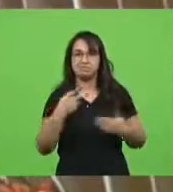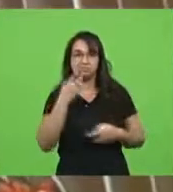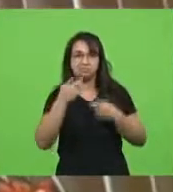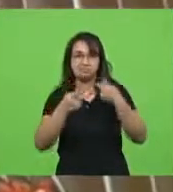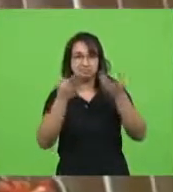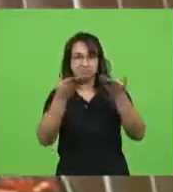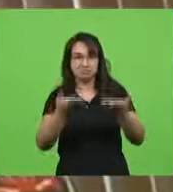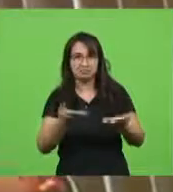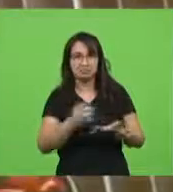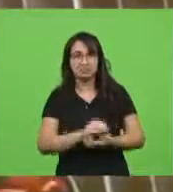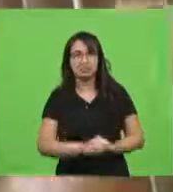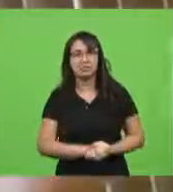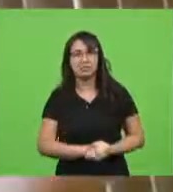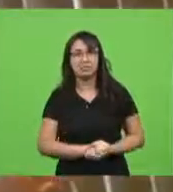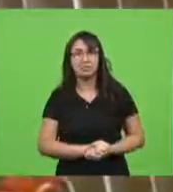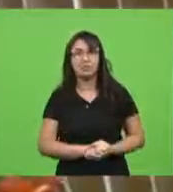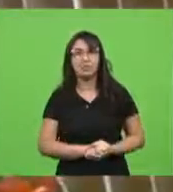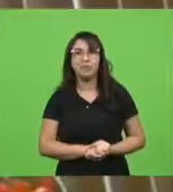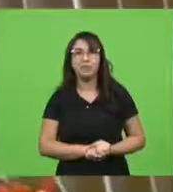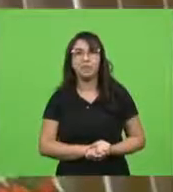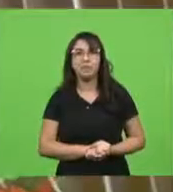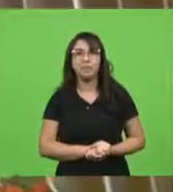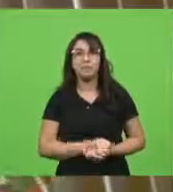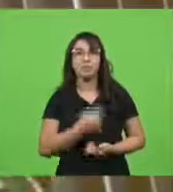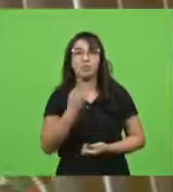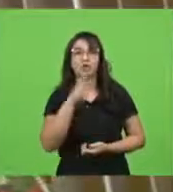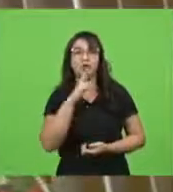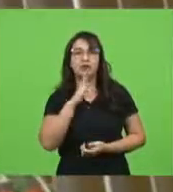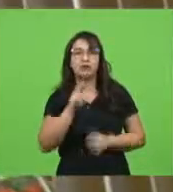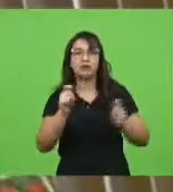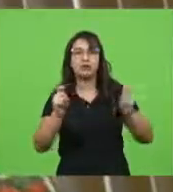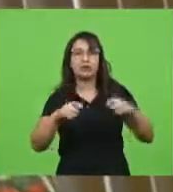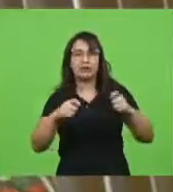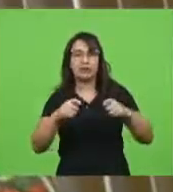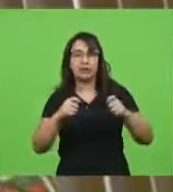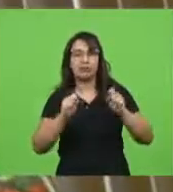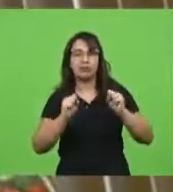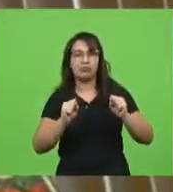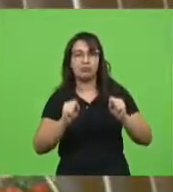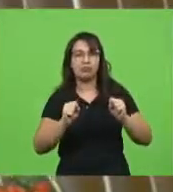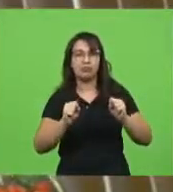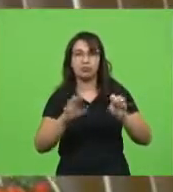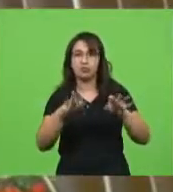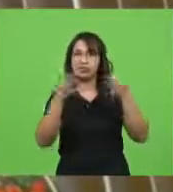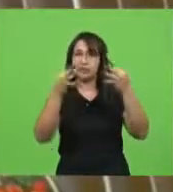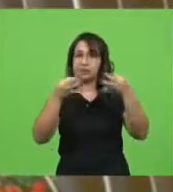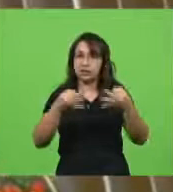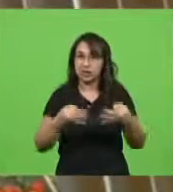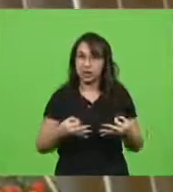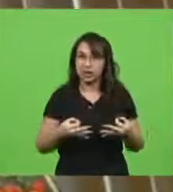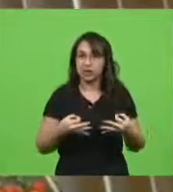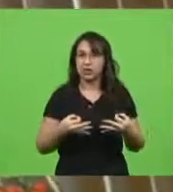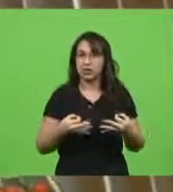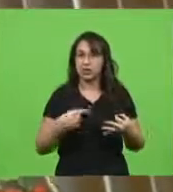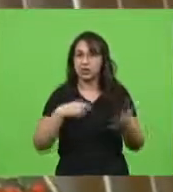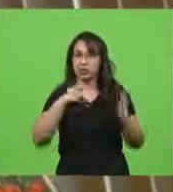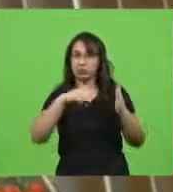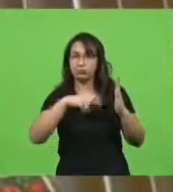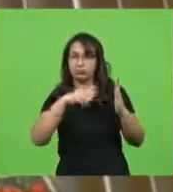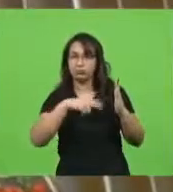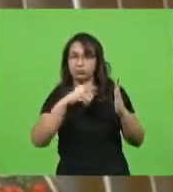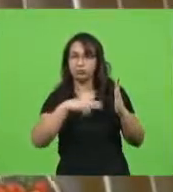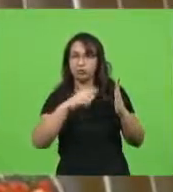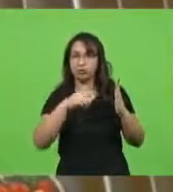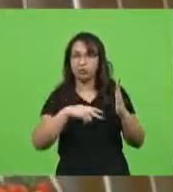Eu vou passar, na verdade, né, uma resposta eu posso já dar, né? O senhor tem a certeza, conforme eu li ali no expediente recebido da Polícia Militar,